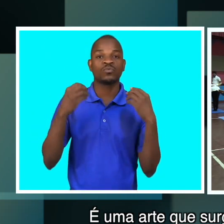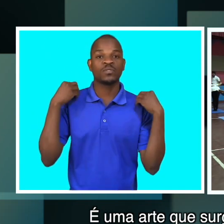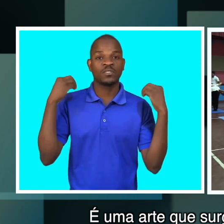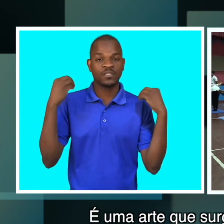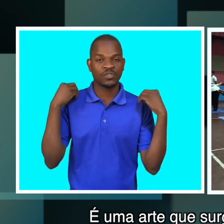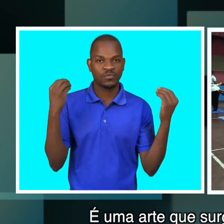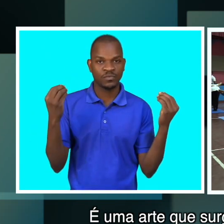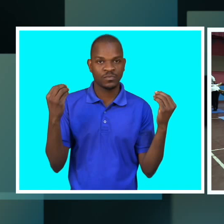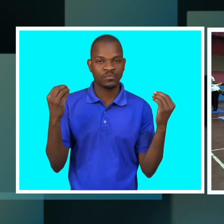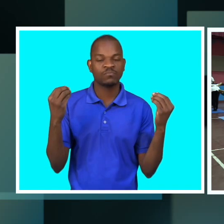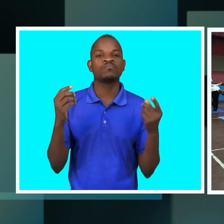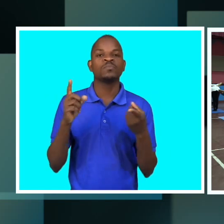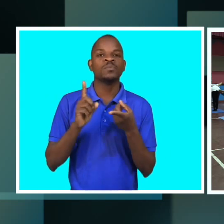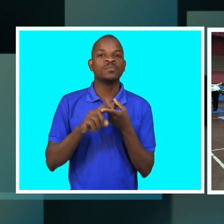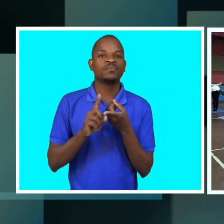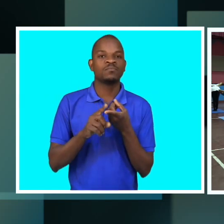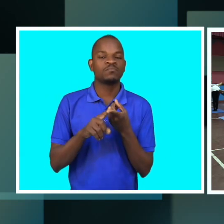e com exercícios físicos